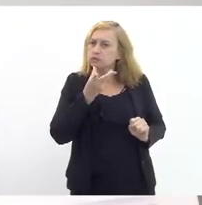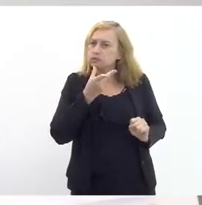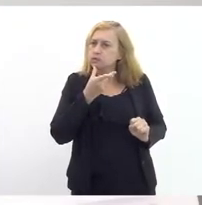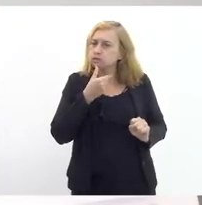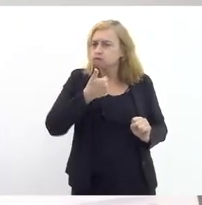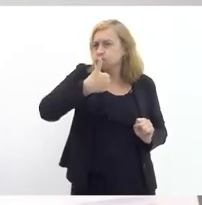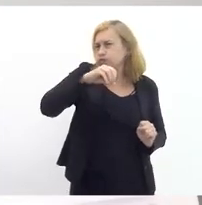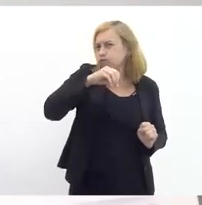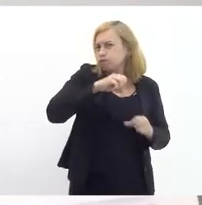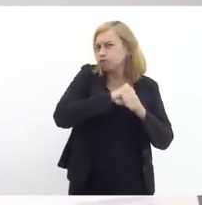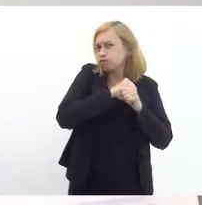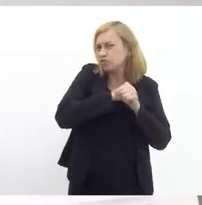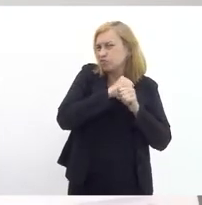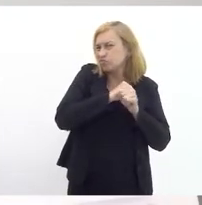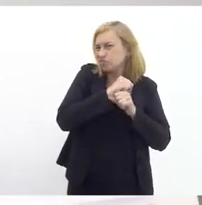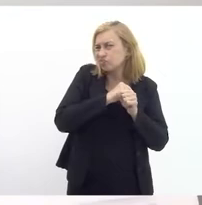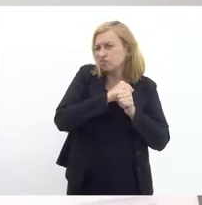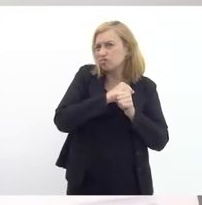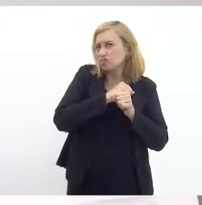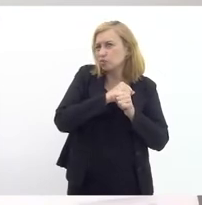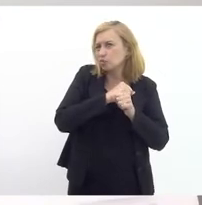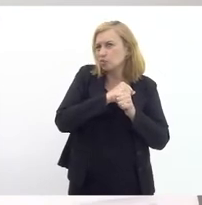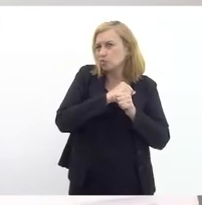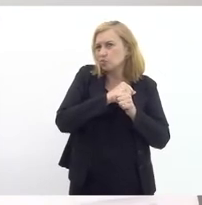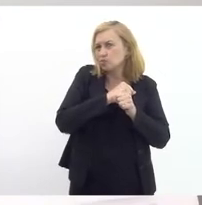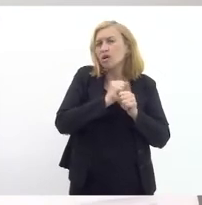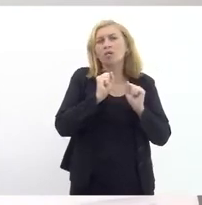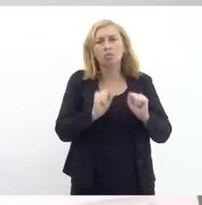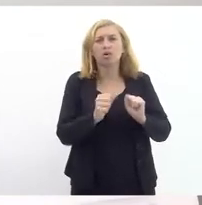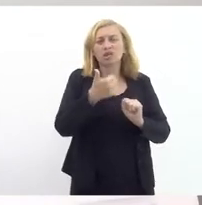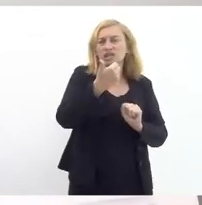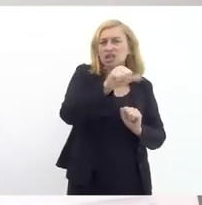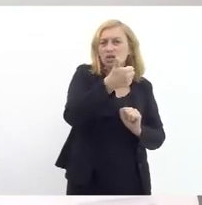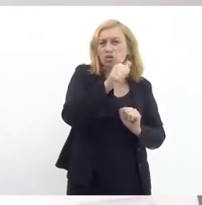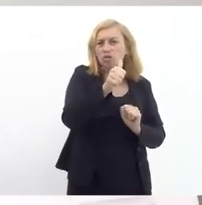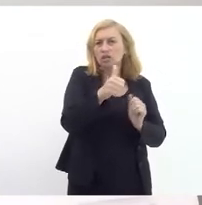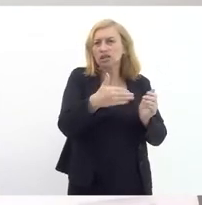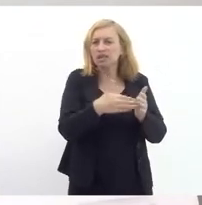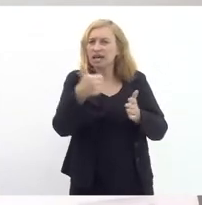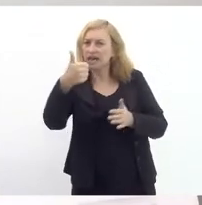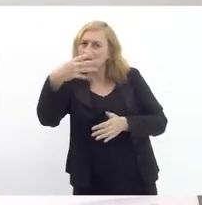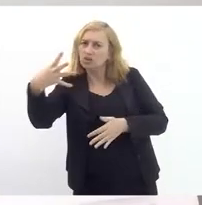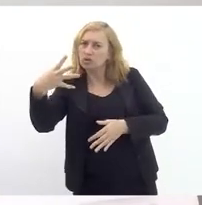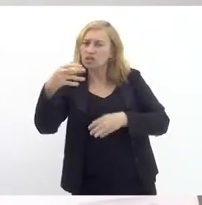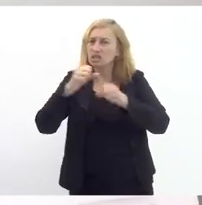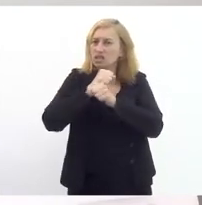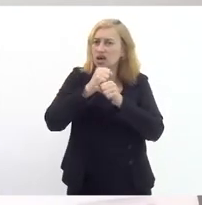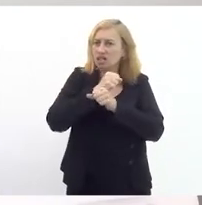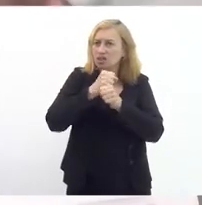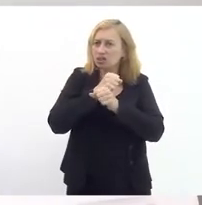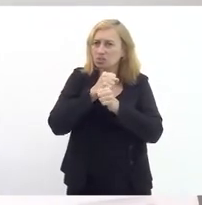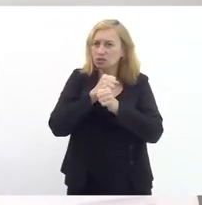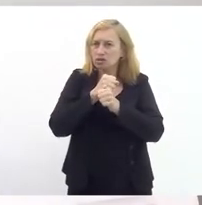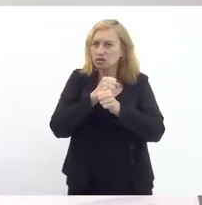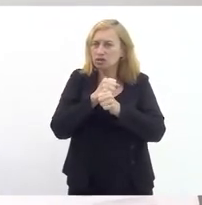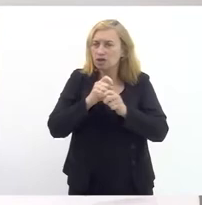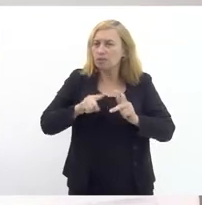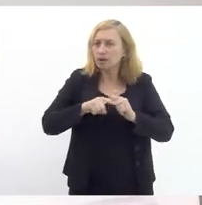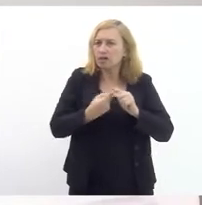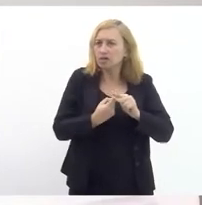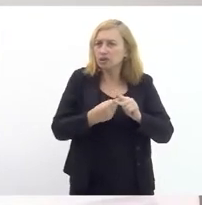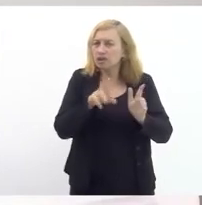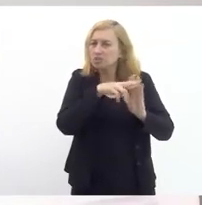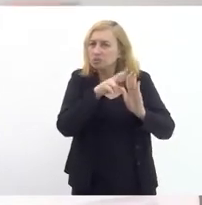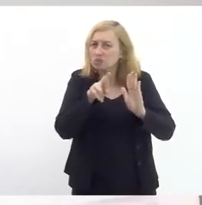10 anos. Ele pode levar de 11 a 14 anos para esse termo de ajustamento de